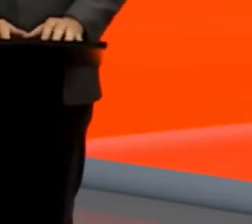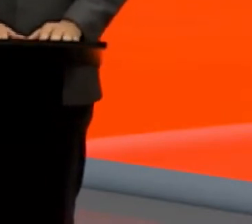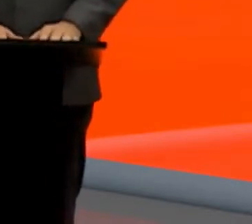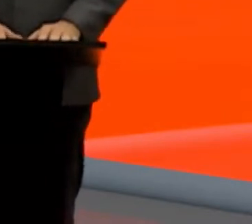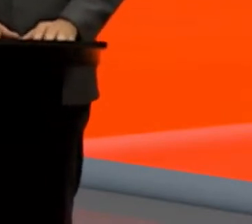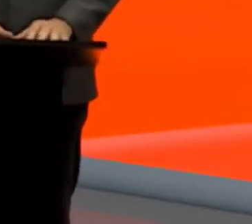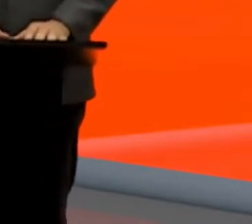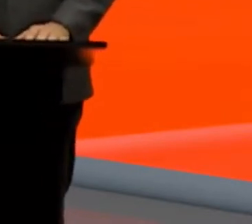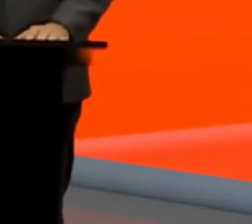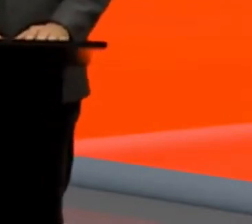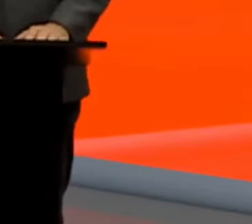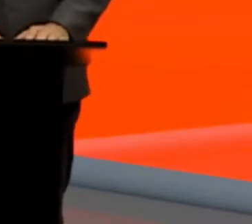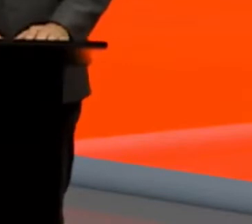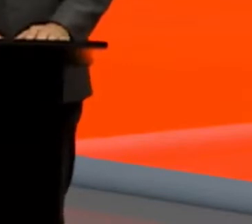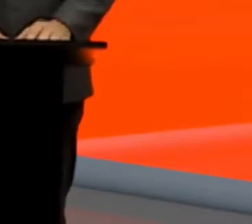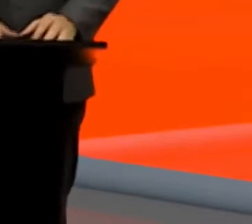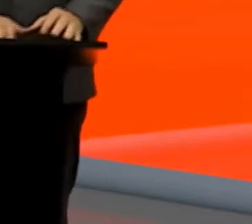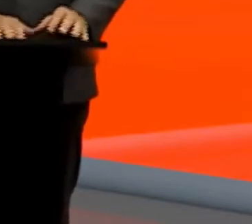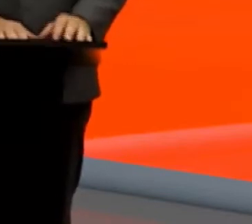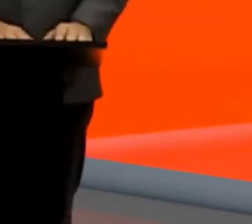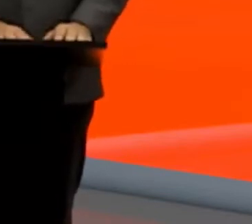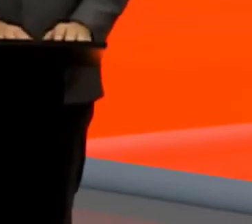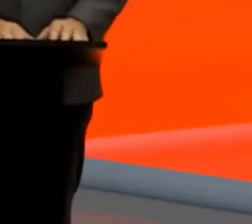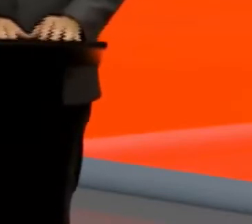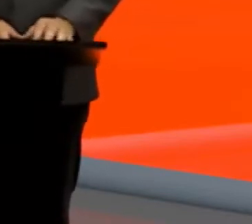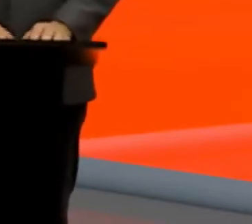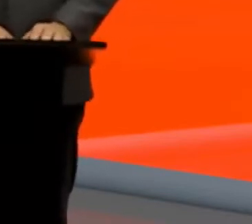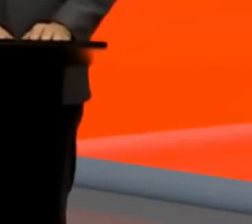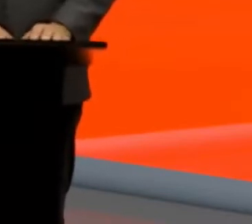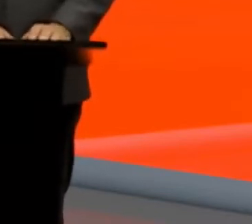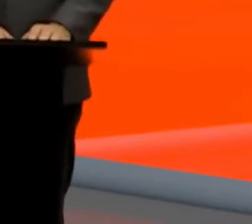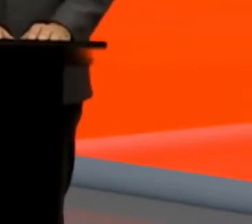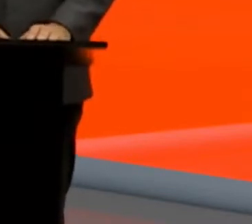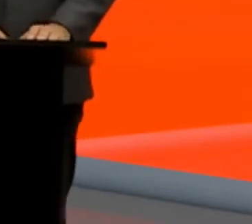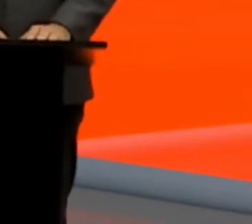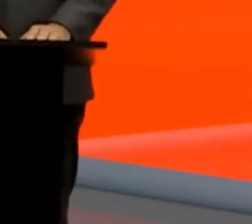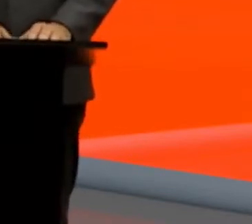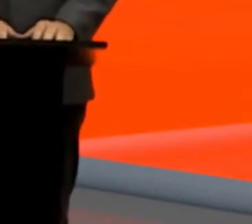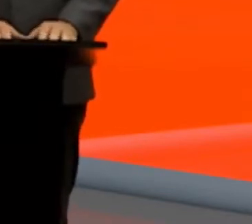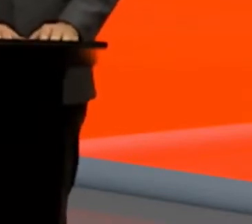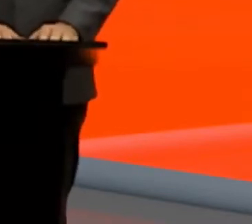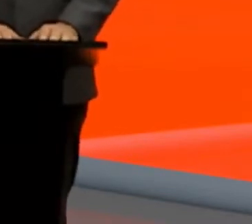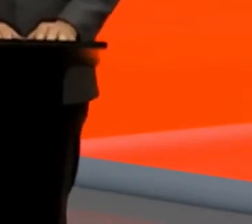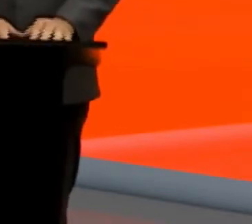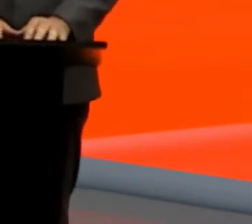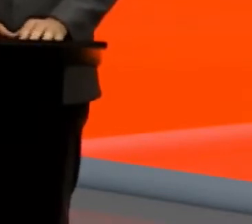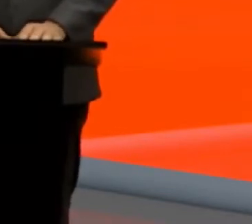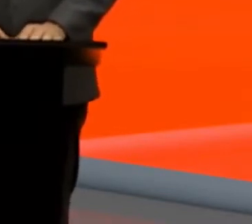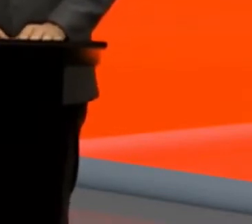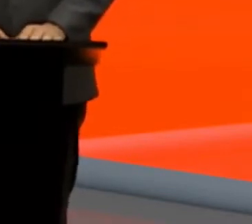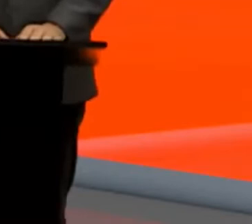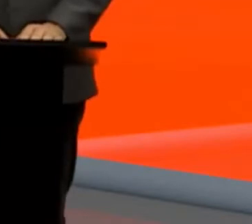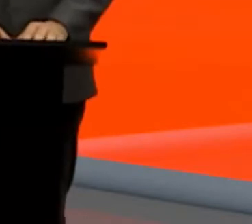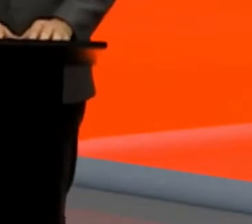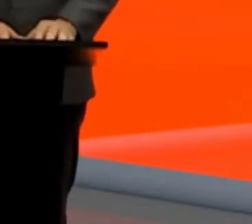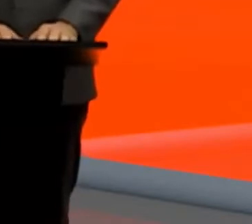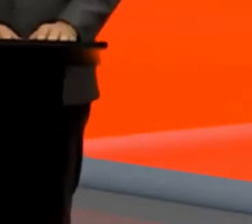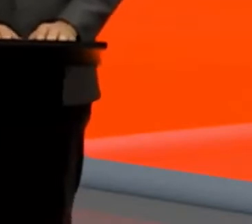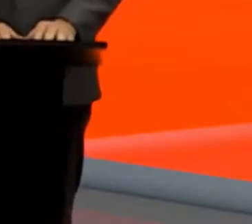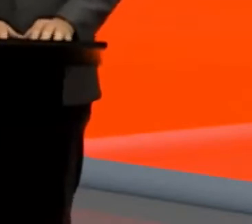face à aplicação da LGPD. O papel do regulador do setor de seguros na aplicação da